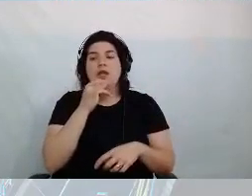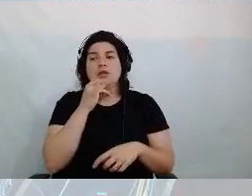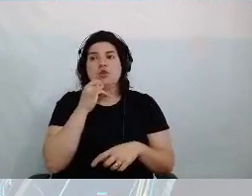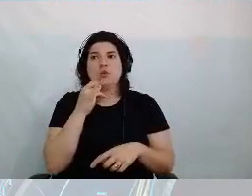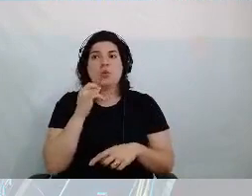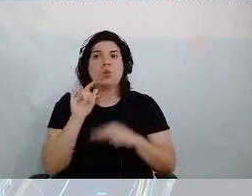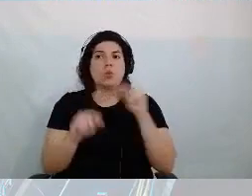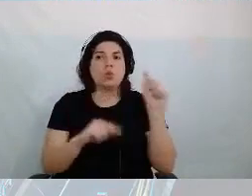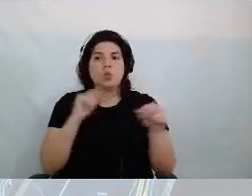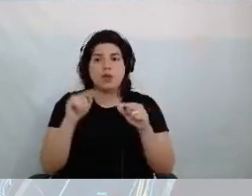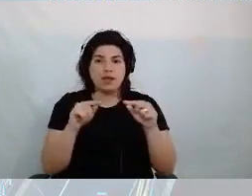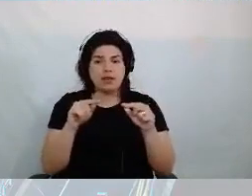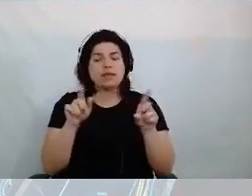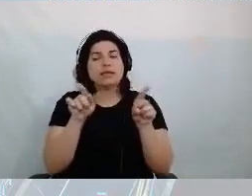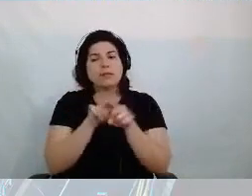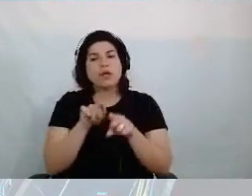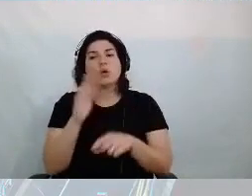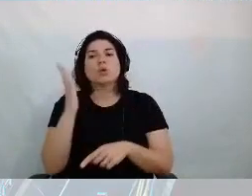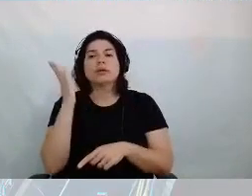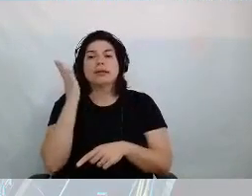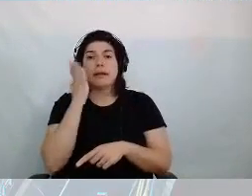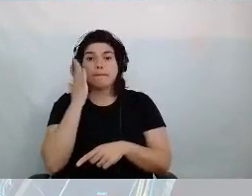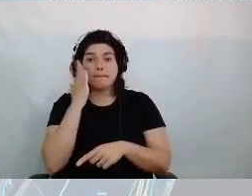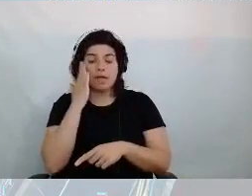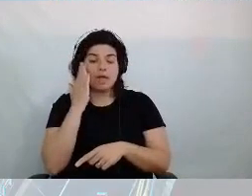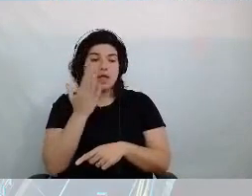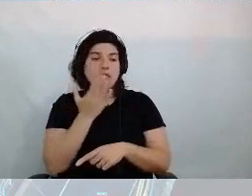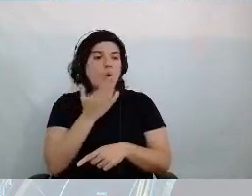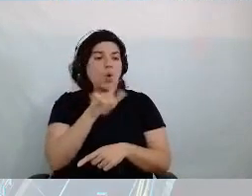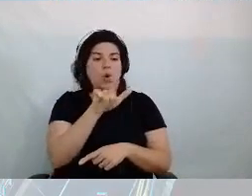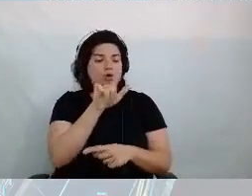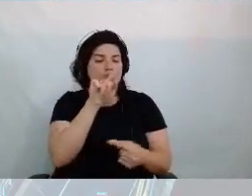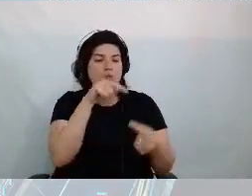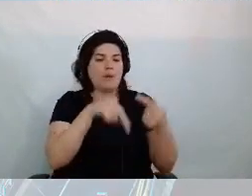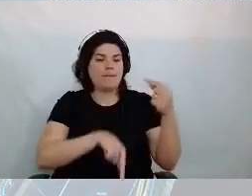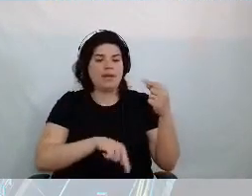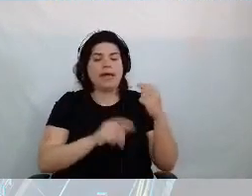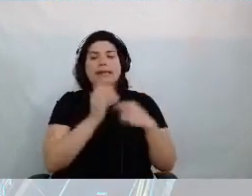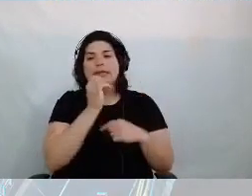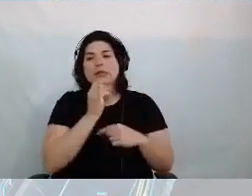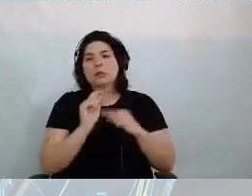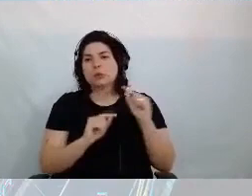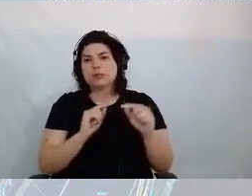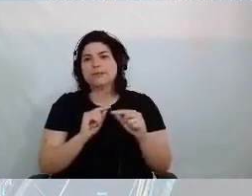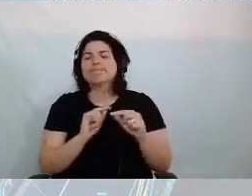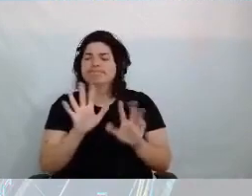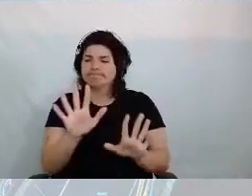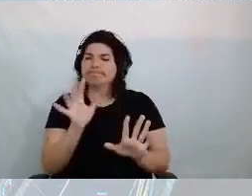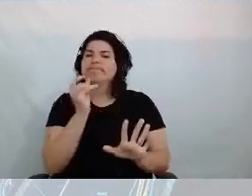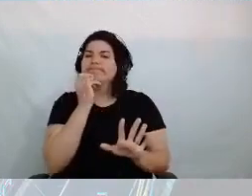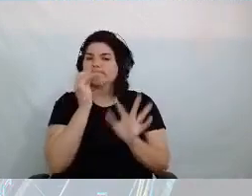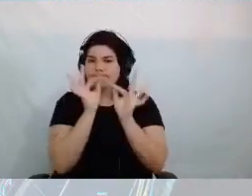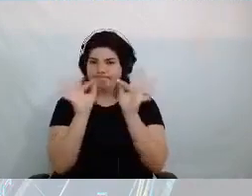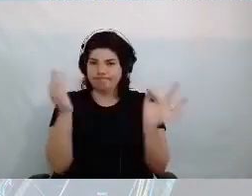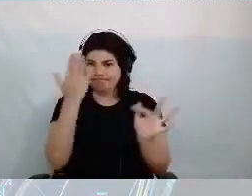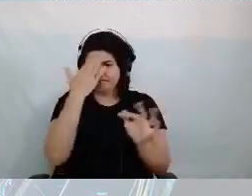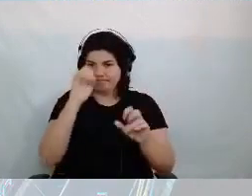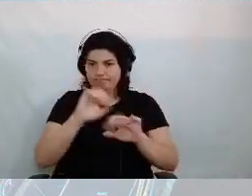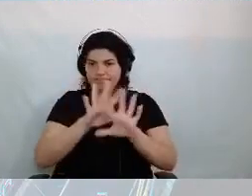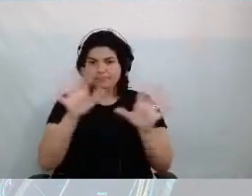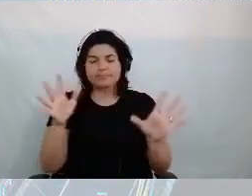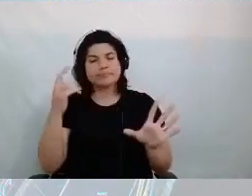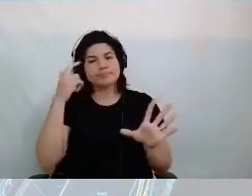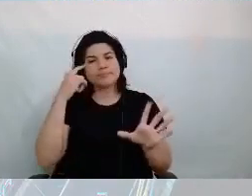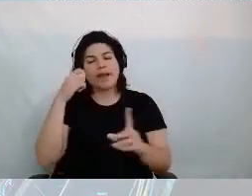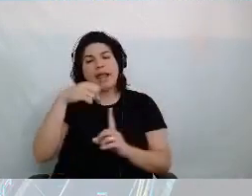coberto, é também eu definir o que não vai ser coberto nesse teste de performance. Vou tentar dar exemplos simples, pensando em um mundo de